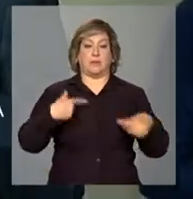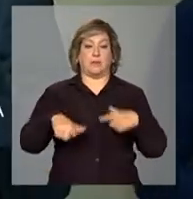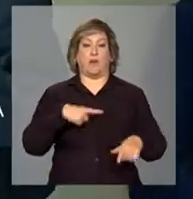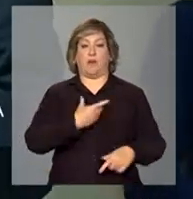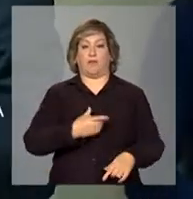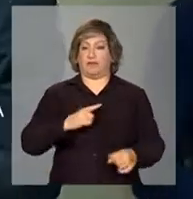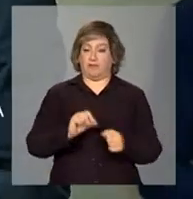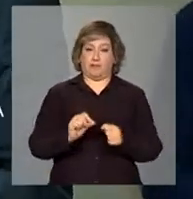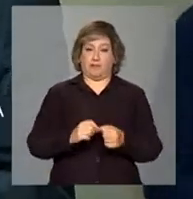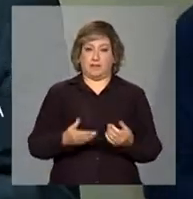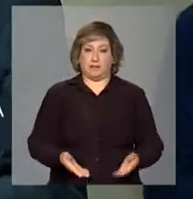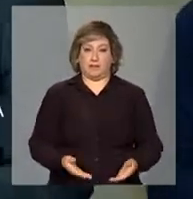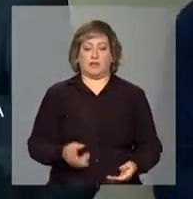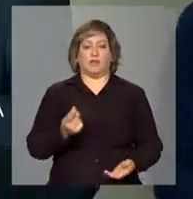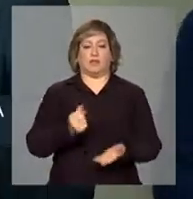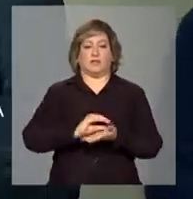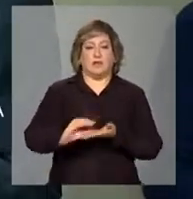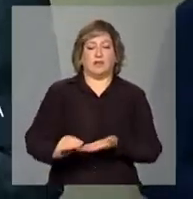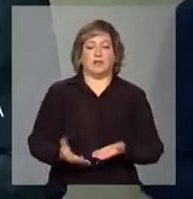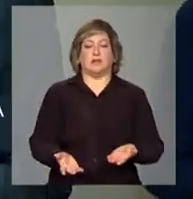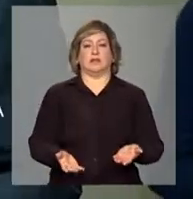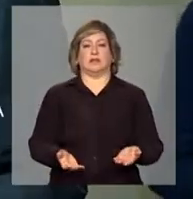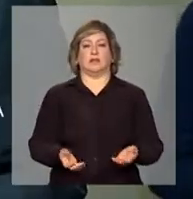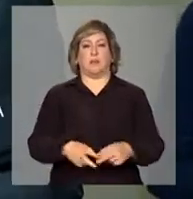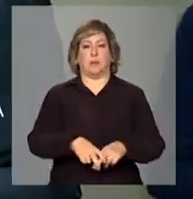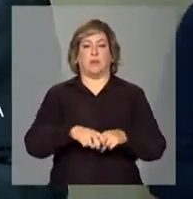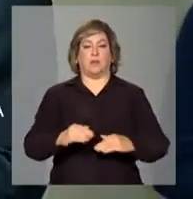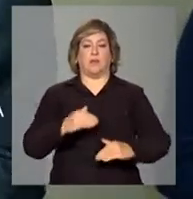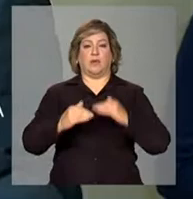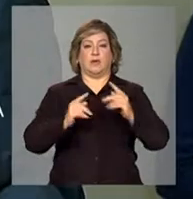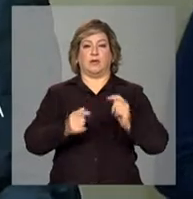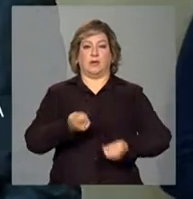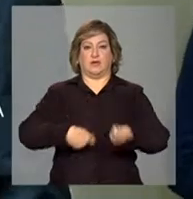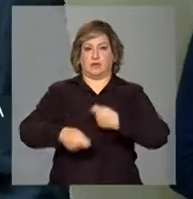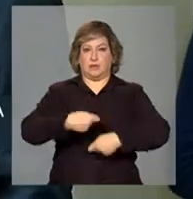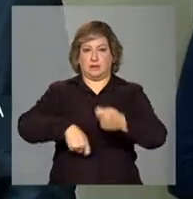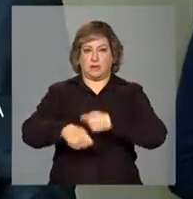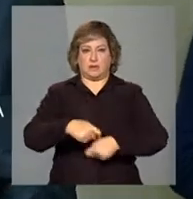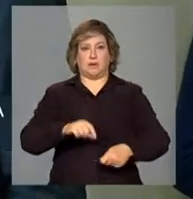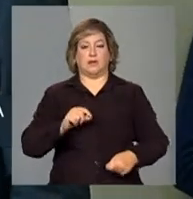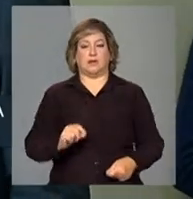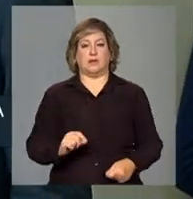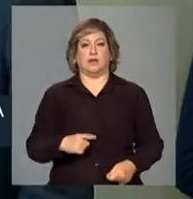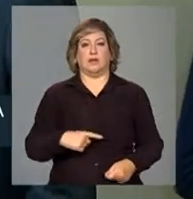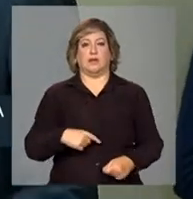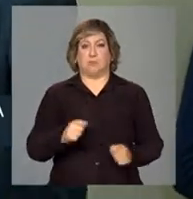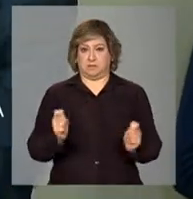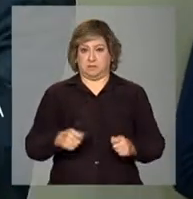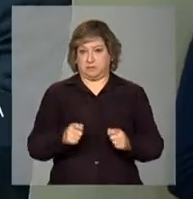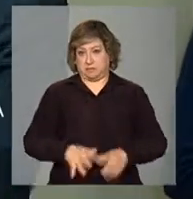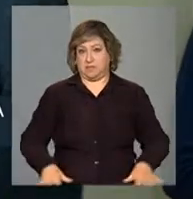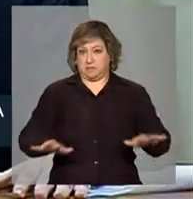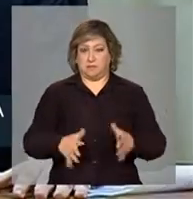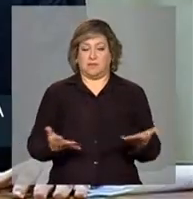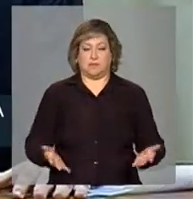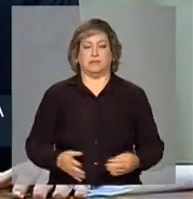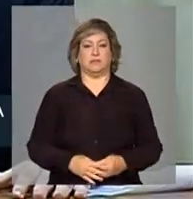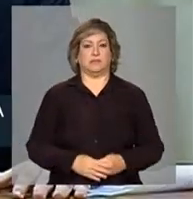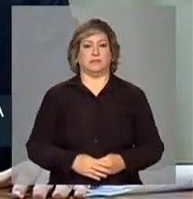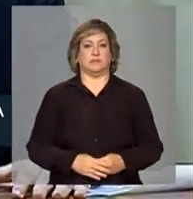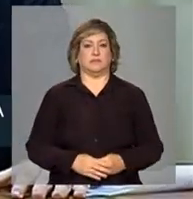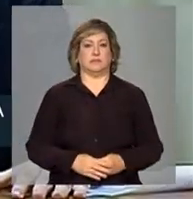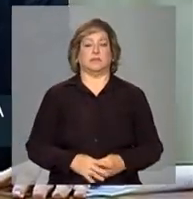tem dado se investimento e via crescimento econômico estendia efetivamente diluir brigando